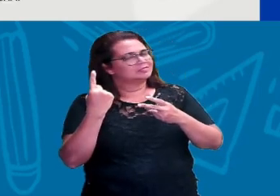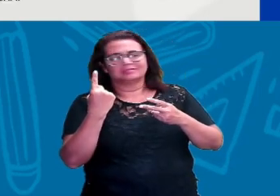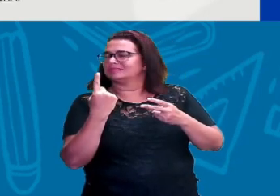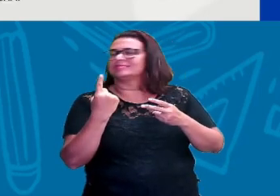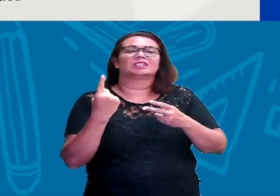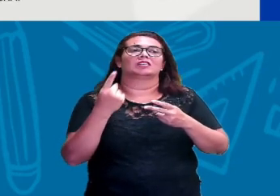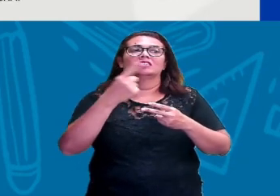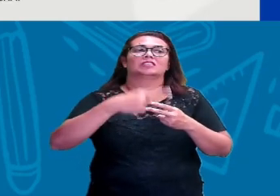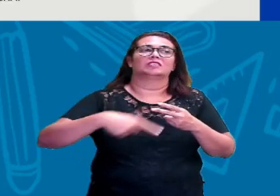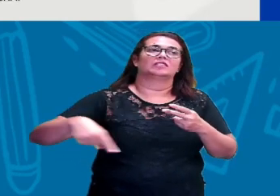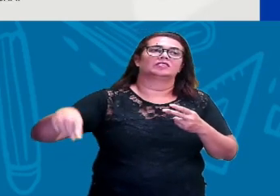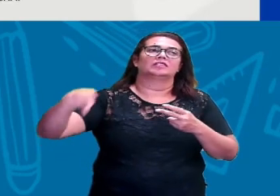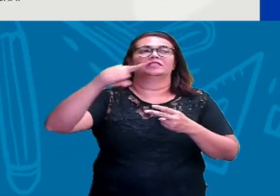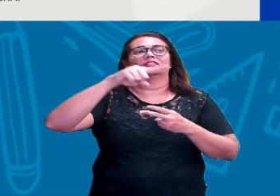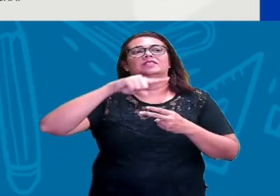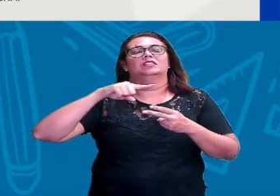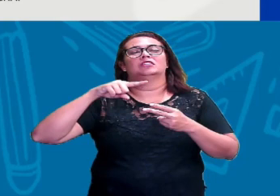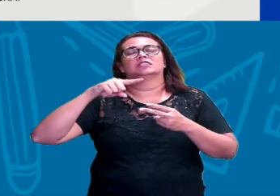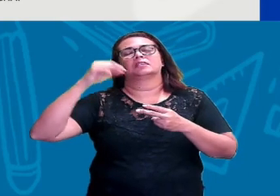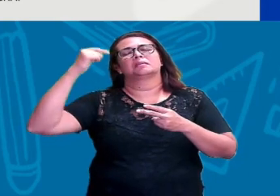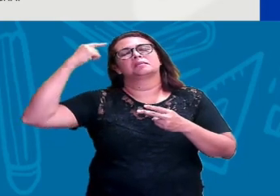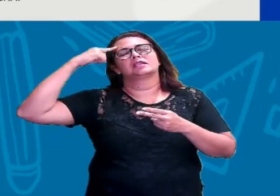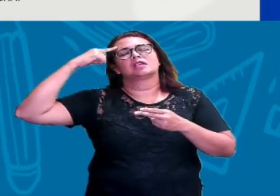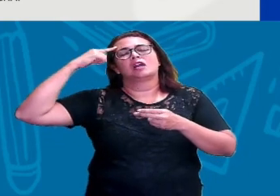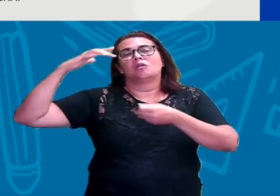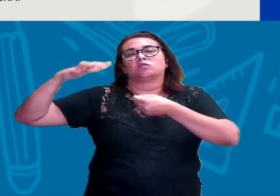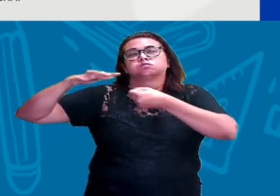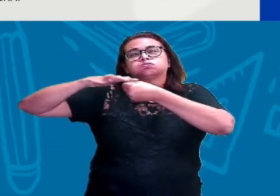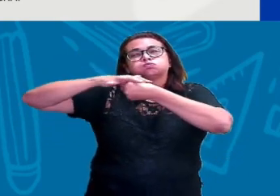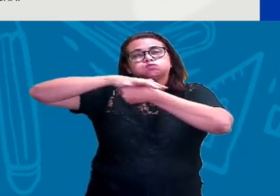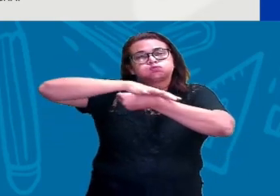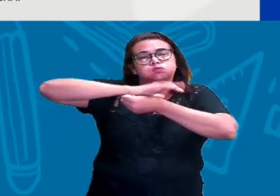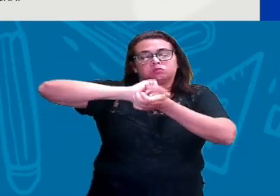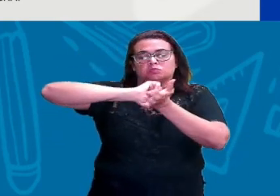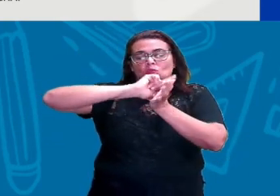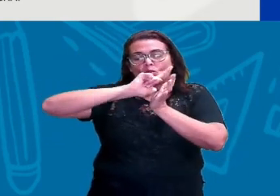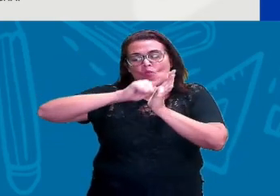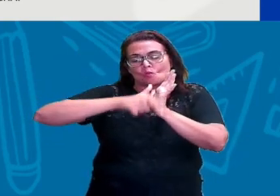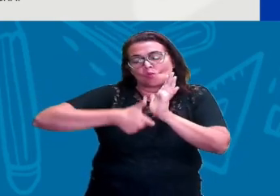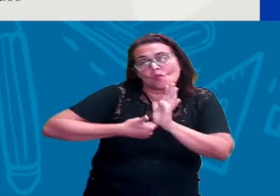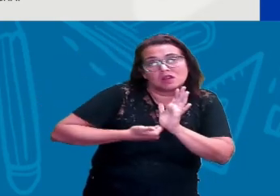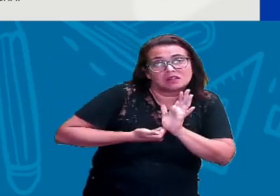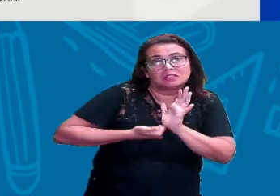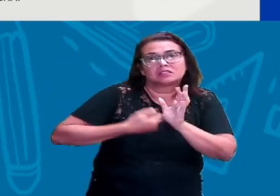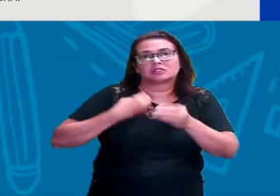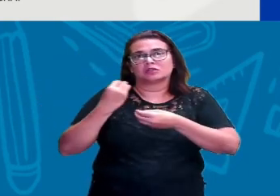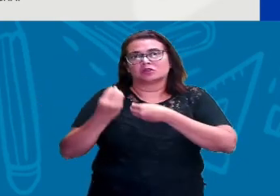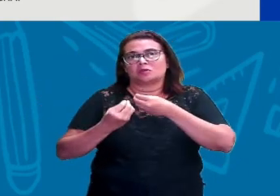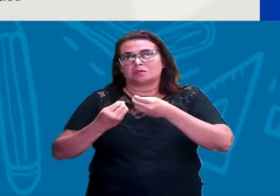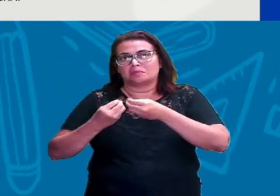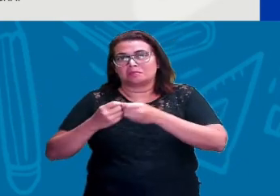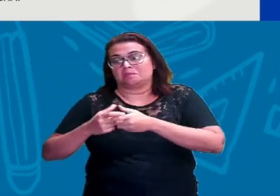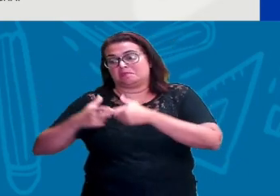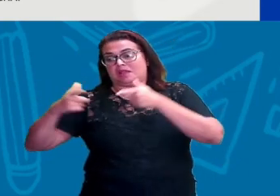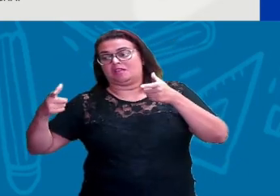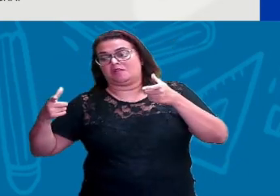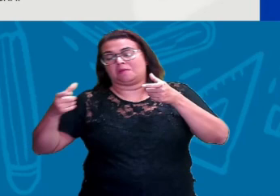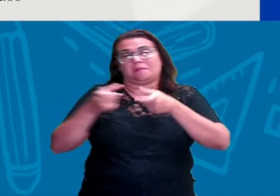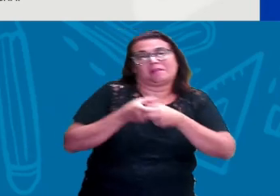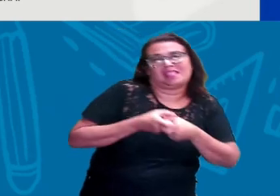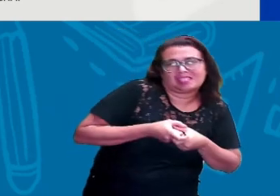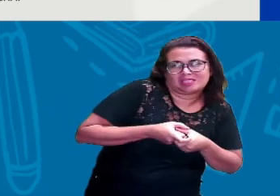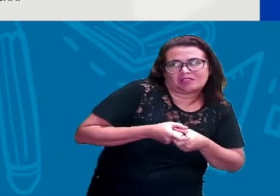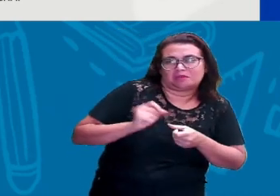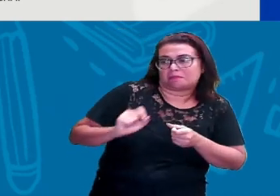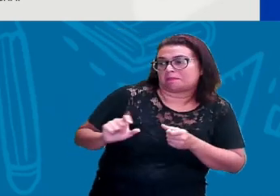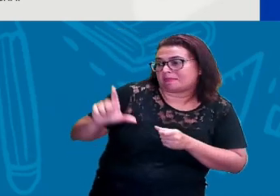a ideia não só de cheio, vazio, né? Mais cheio, menos cheio, mas com a ideia de trazer aí